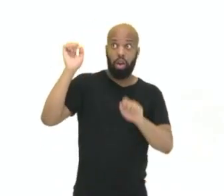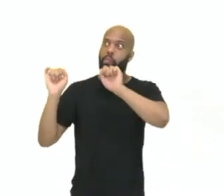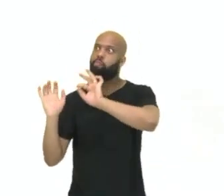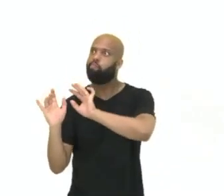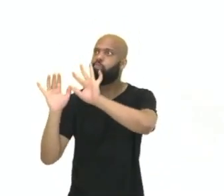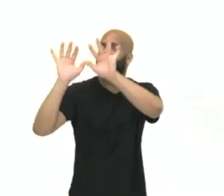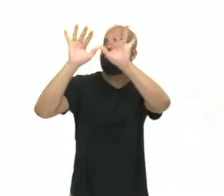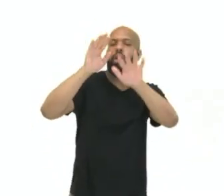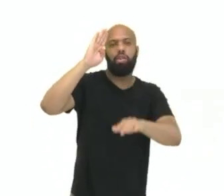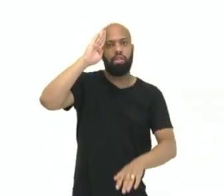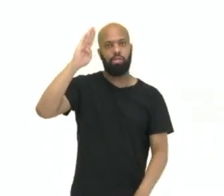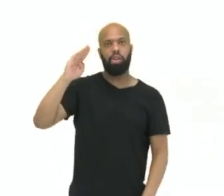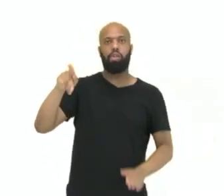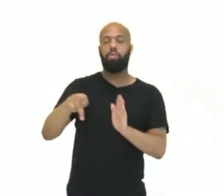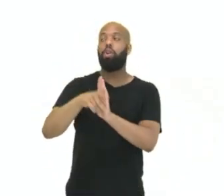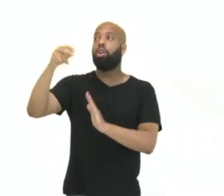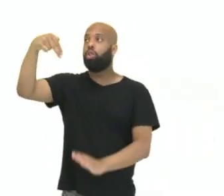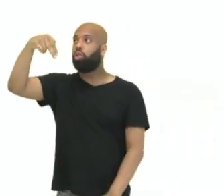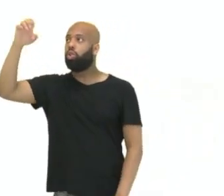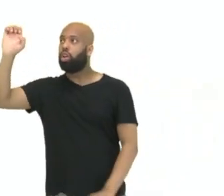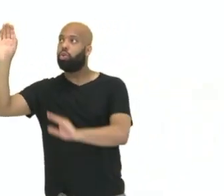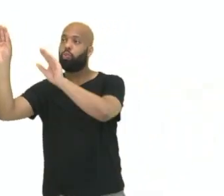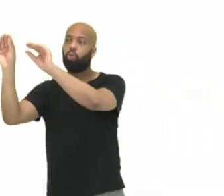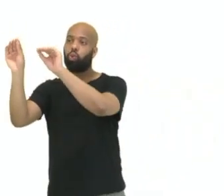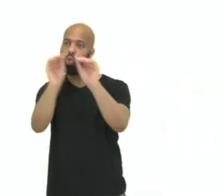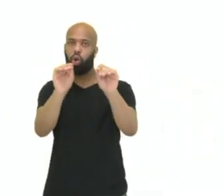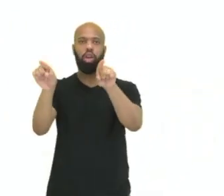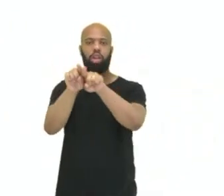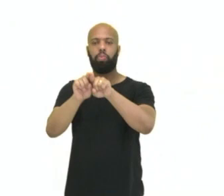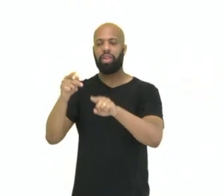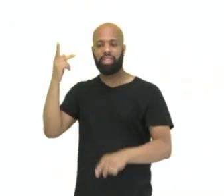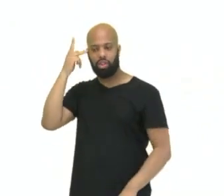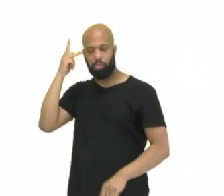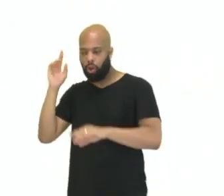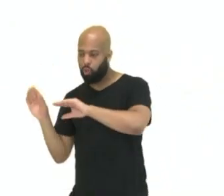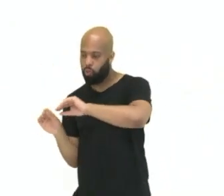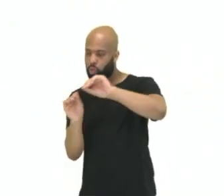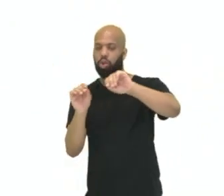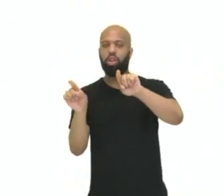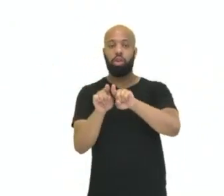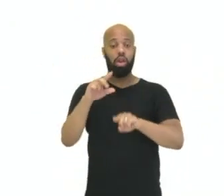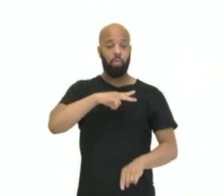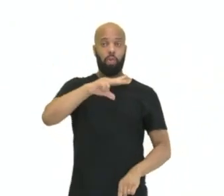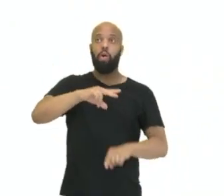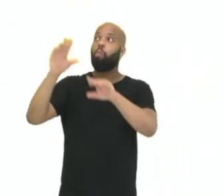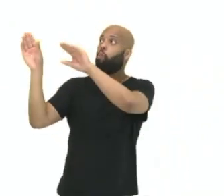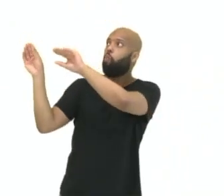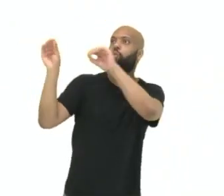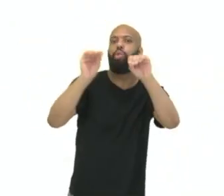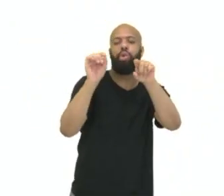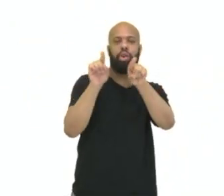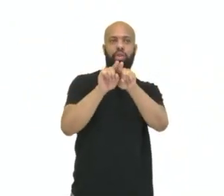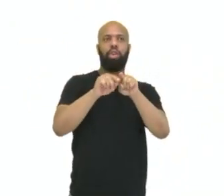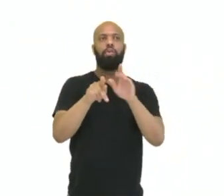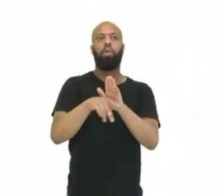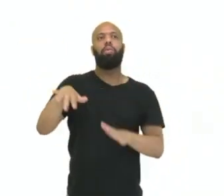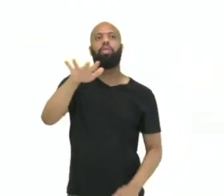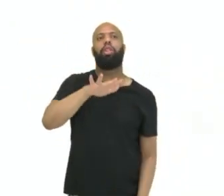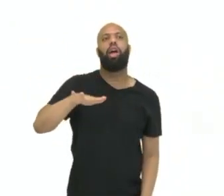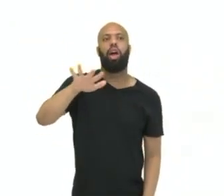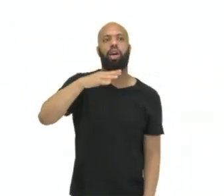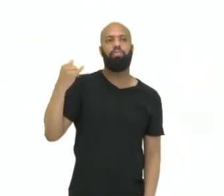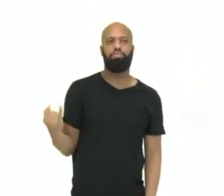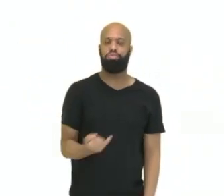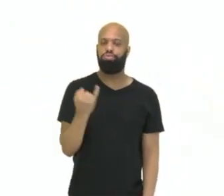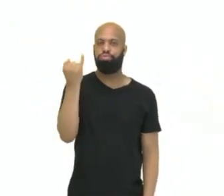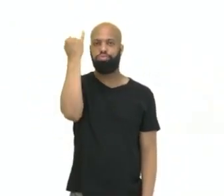pessoas, principalmente do Nordeste, de São Paulo e até mesmo de Portugal. E ela se torna uma área